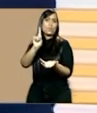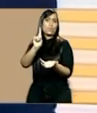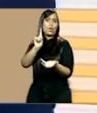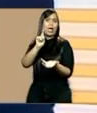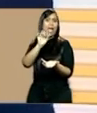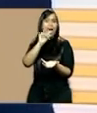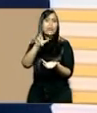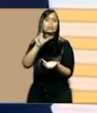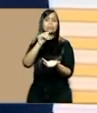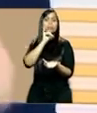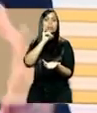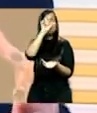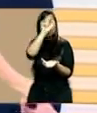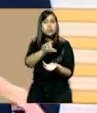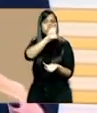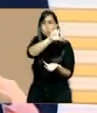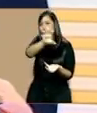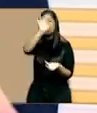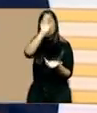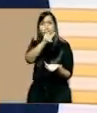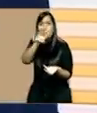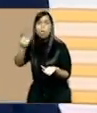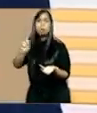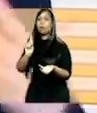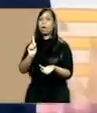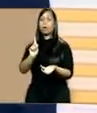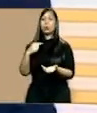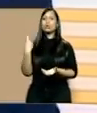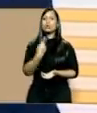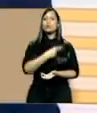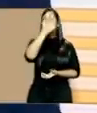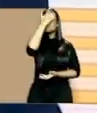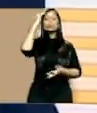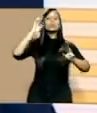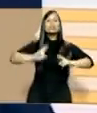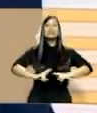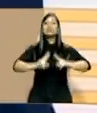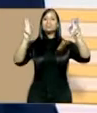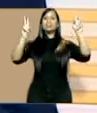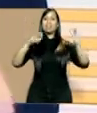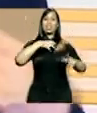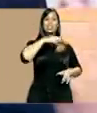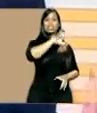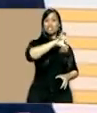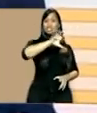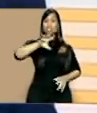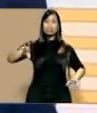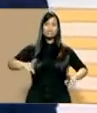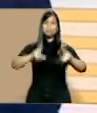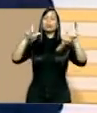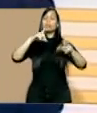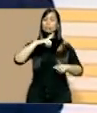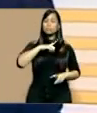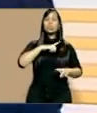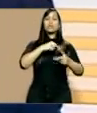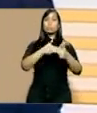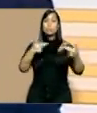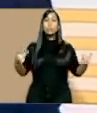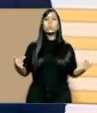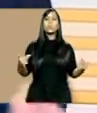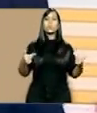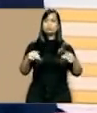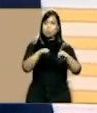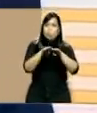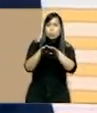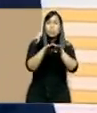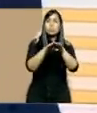um padrão. Nós somos criaturas de diversidades diferentes. Existe o aspecto comum, Sim. que é o